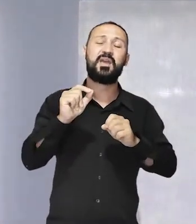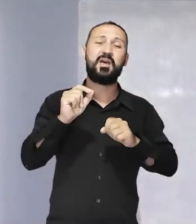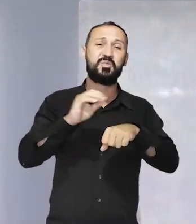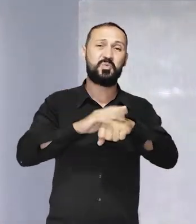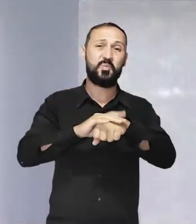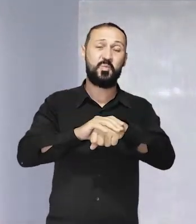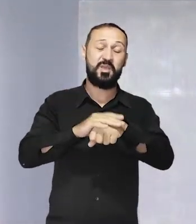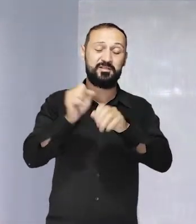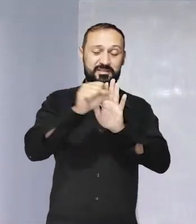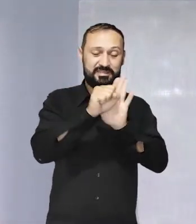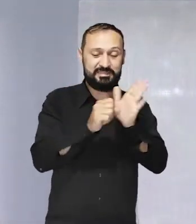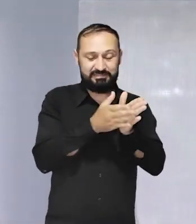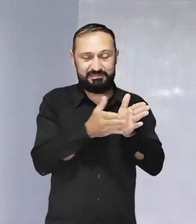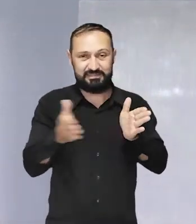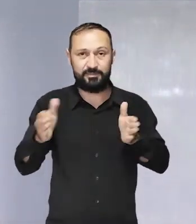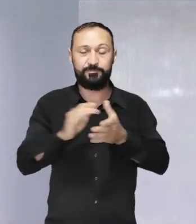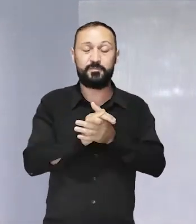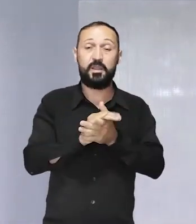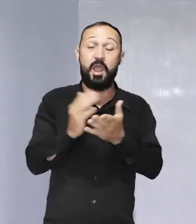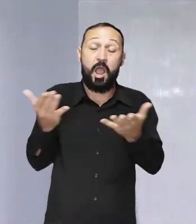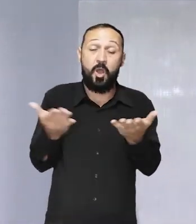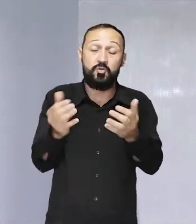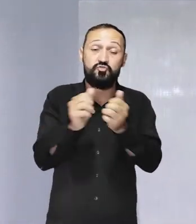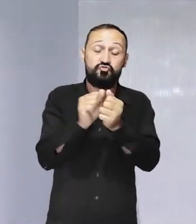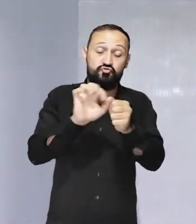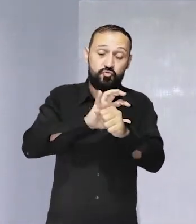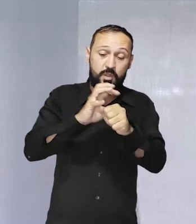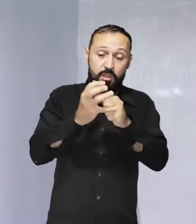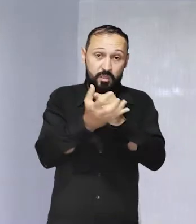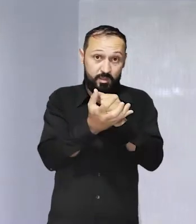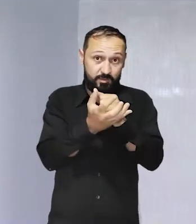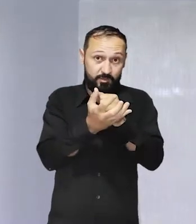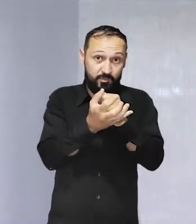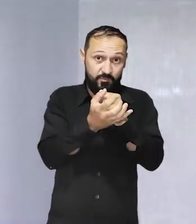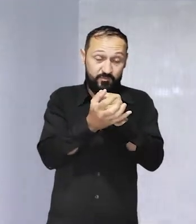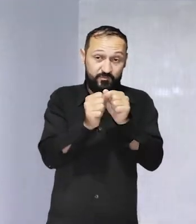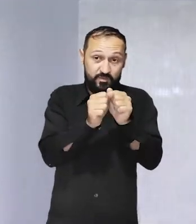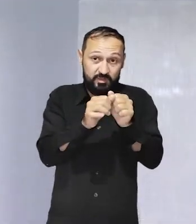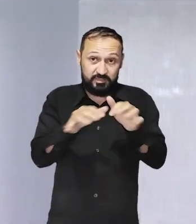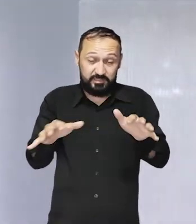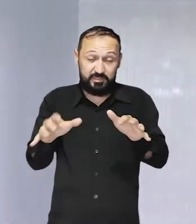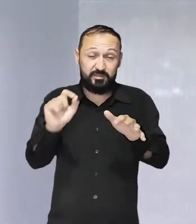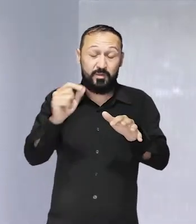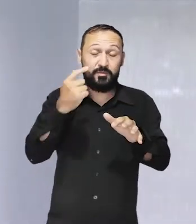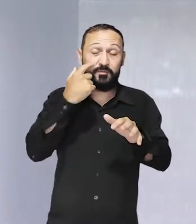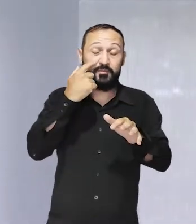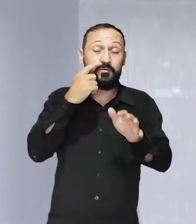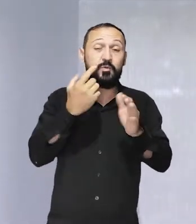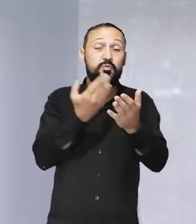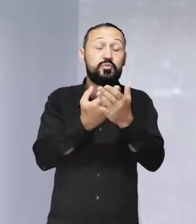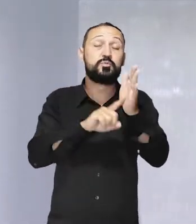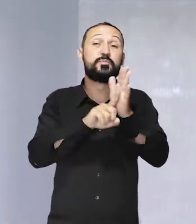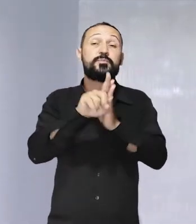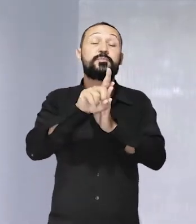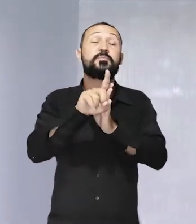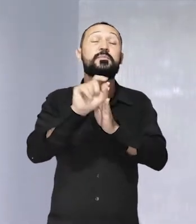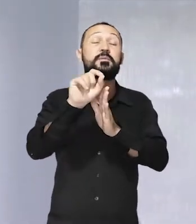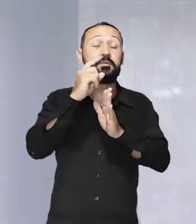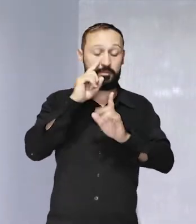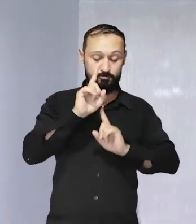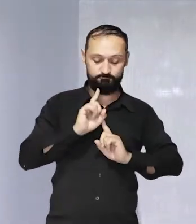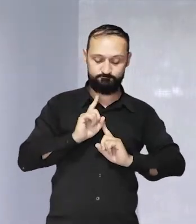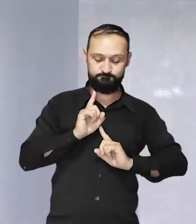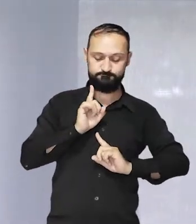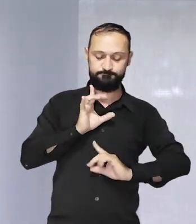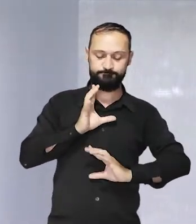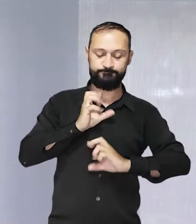século. E com o surgimento da pandemia da Covid-19, os casos de depressão sofreram um grande aumento entre todas as